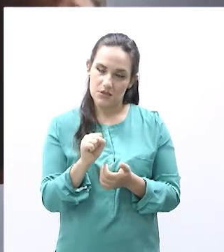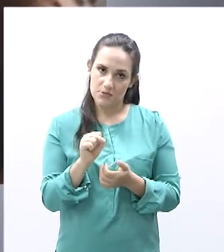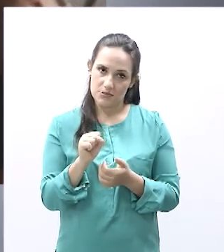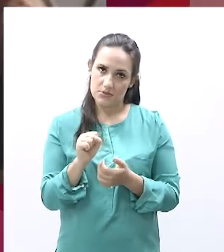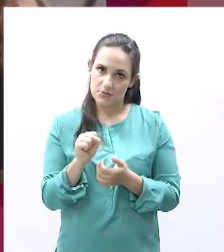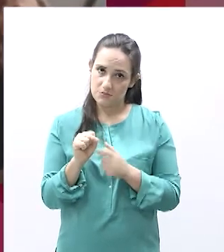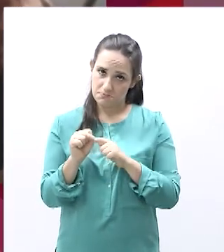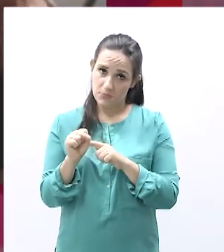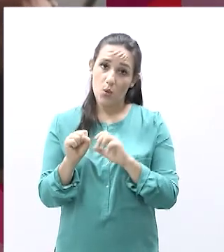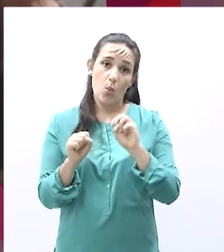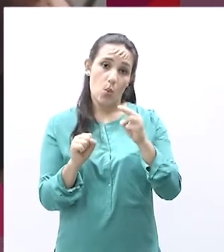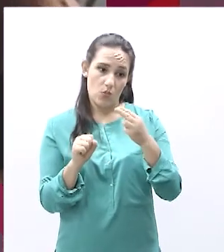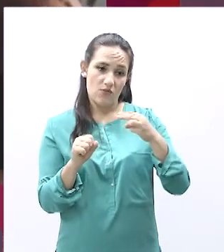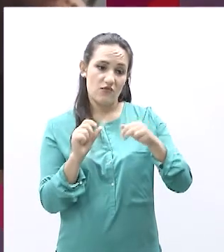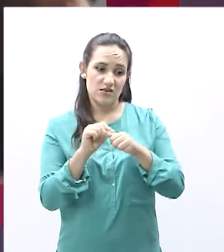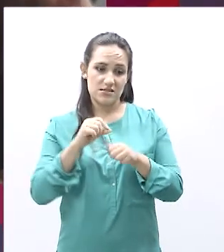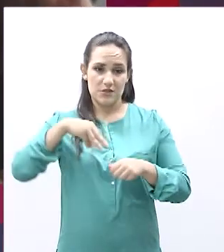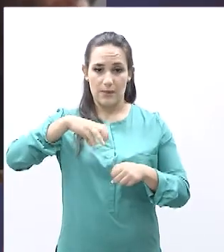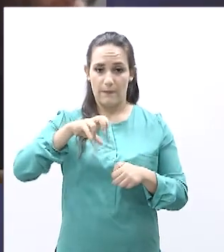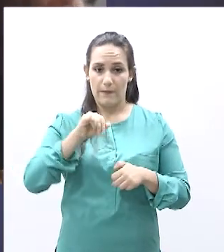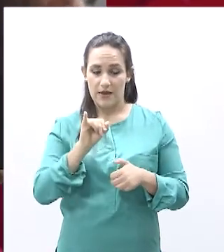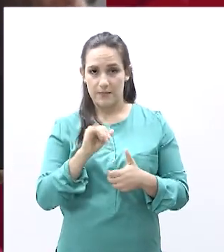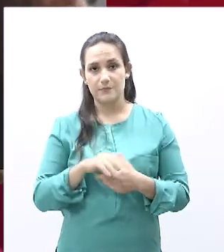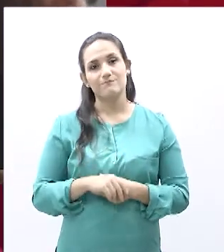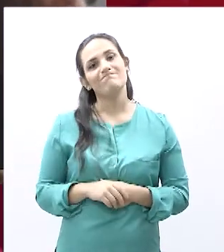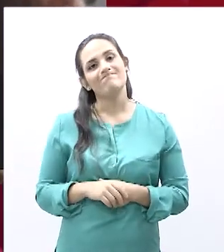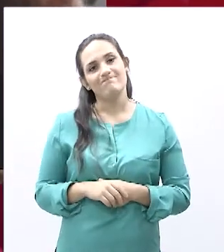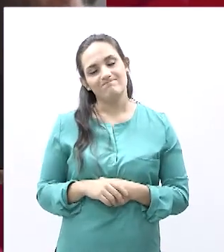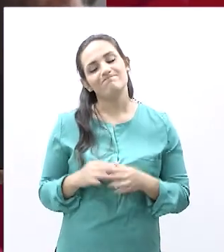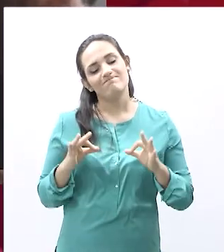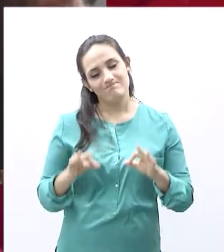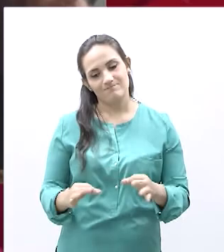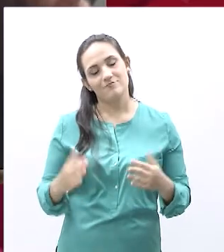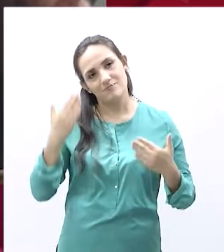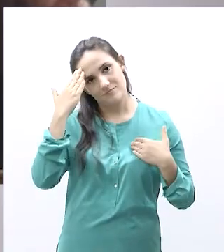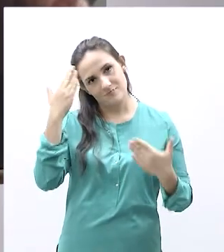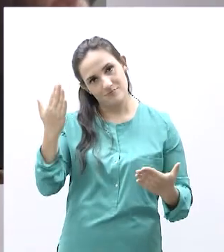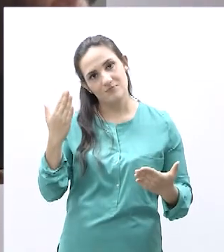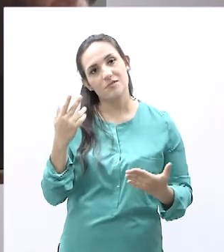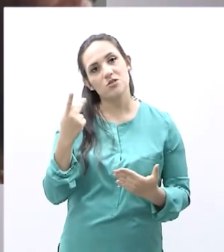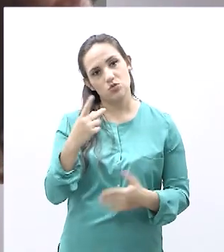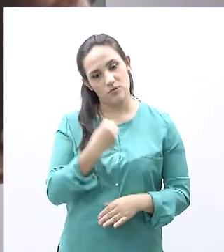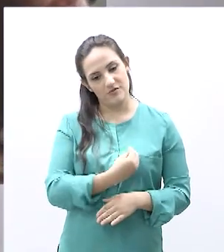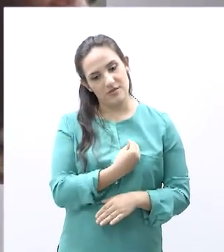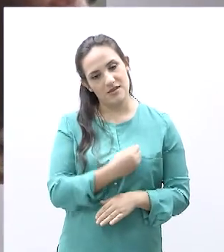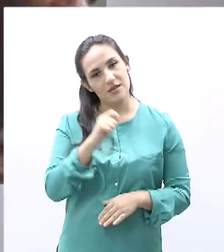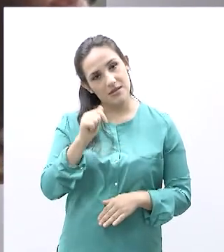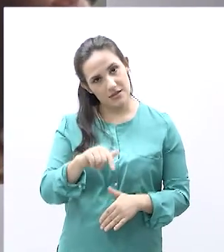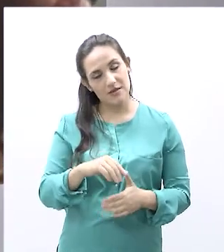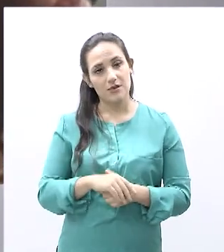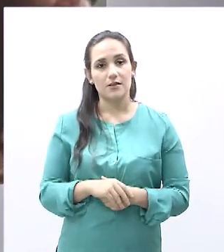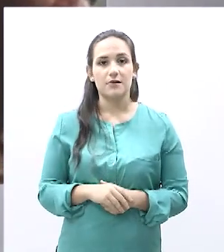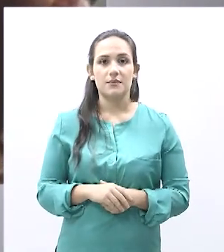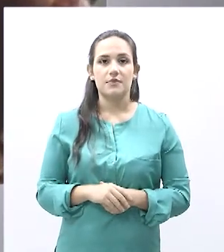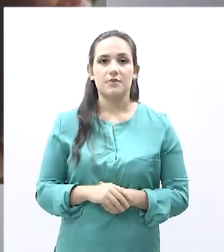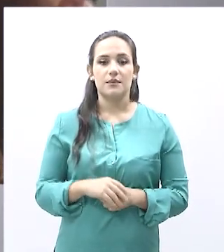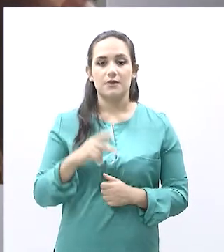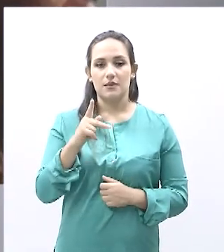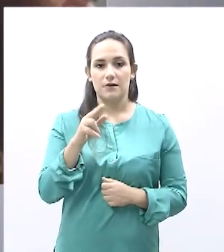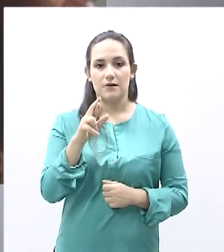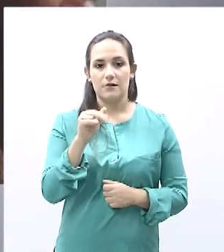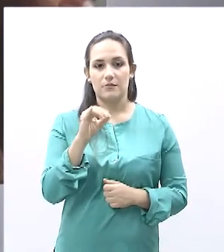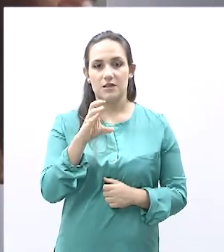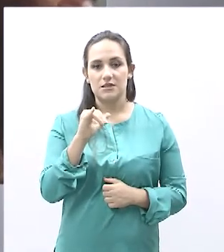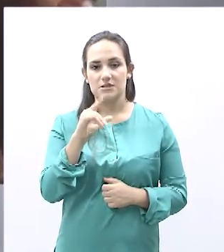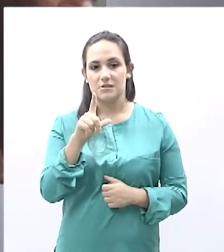ou acesse o benefício de prestação continuada. Certo, eu quero agradecer demais a sua participação, doutora